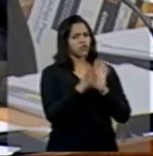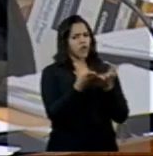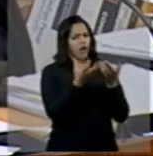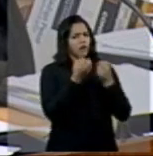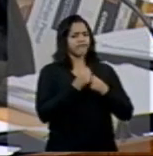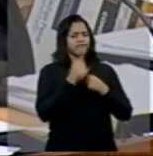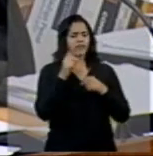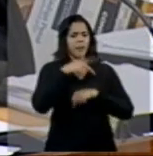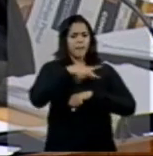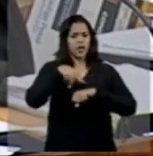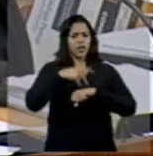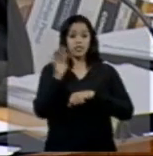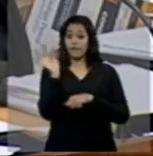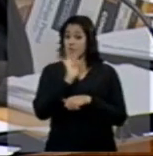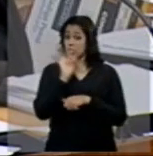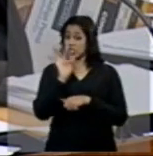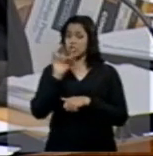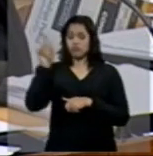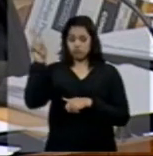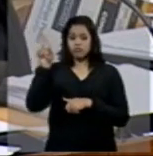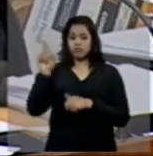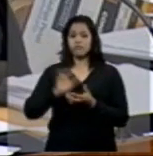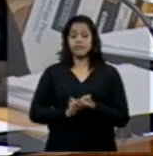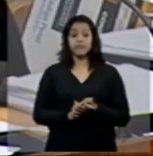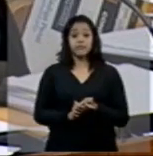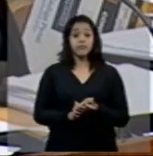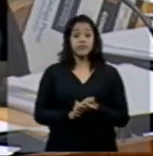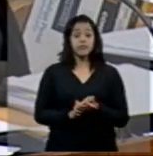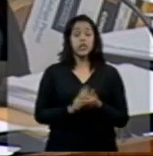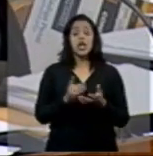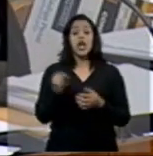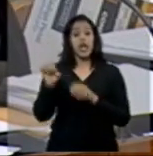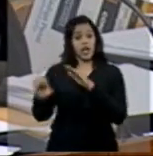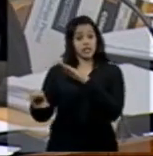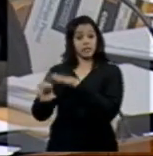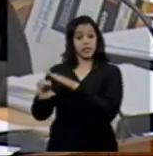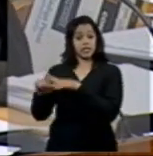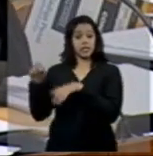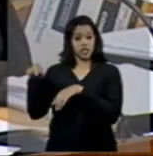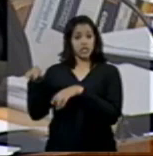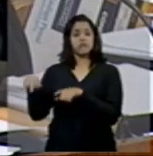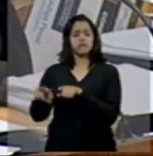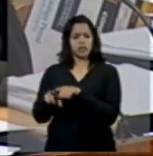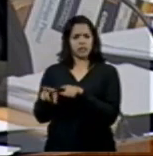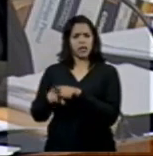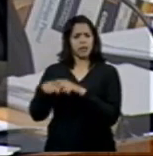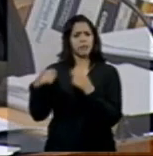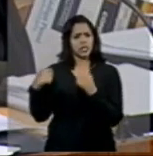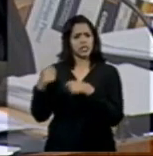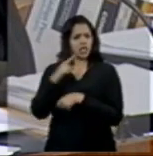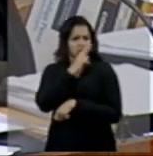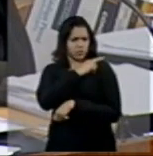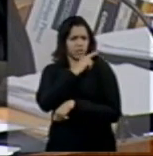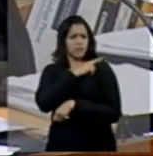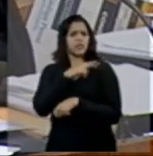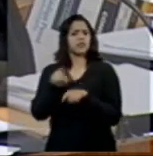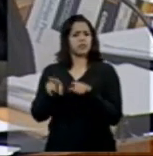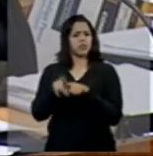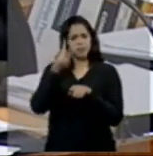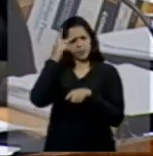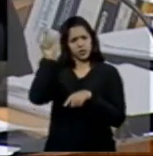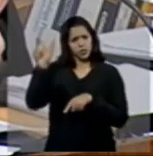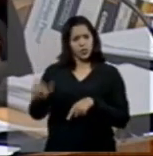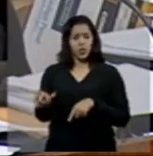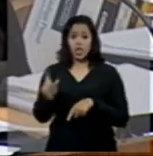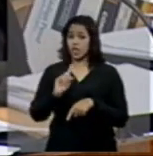na França, subsidiariamente, a tomadora de serviço será responsabilizada.